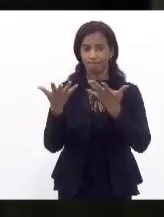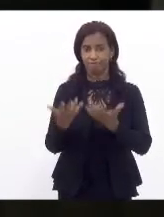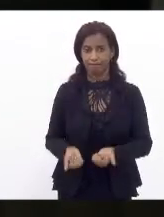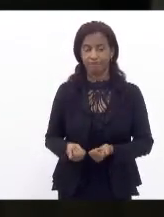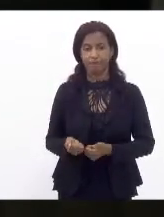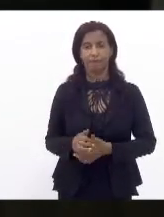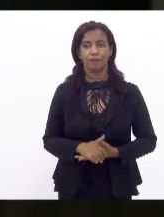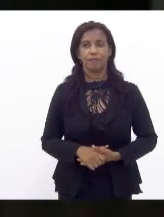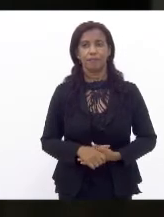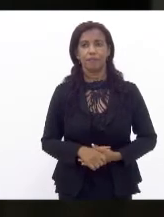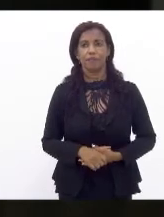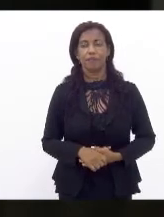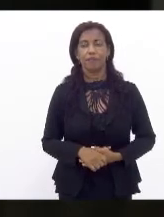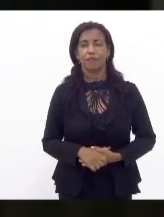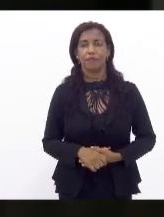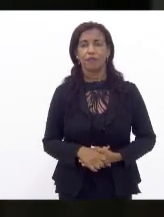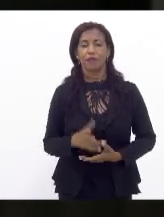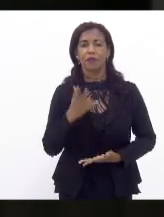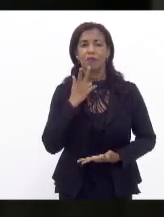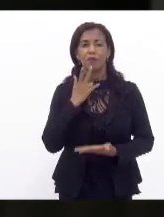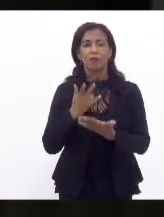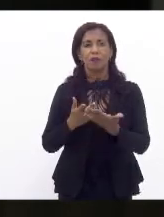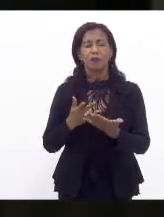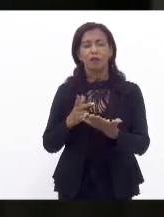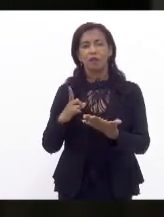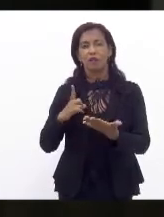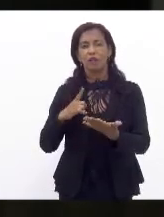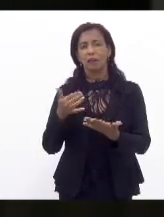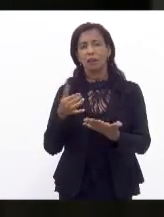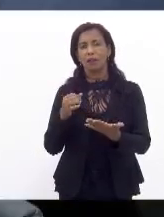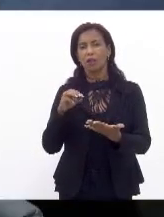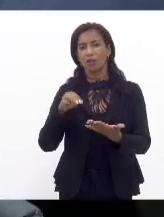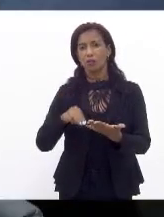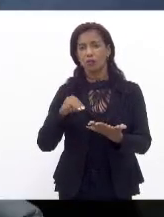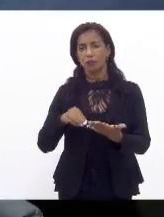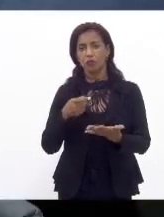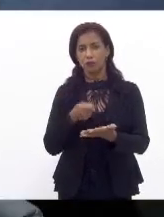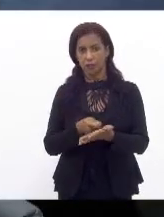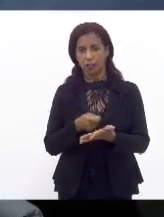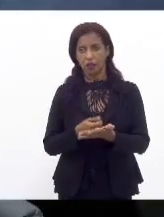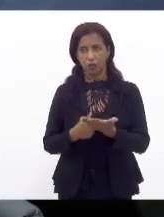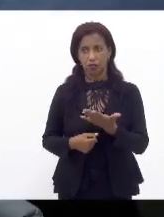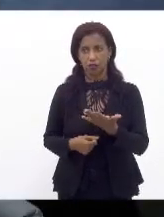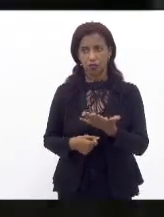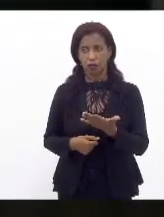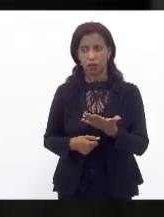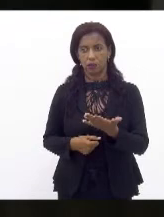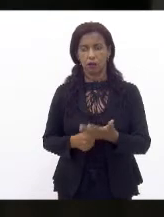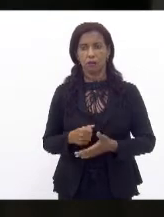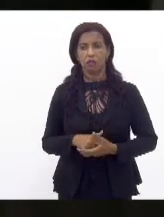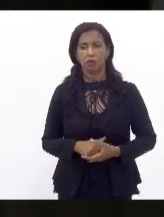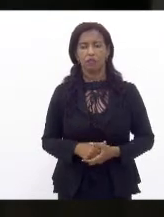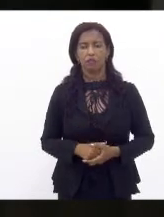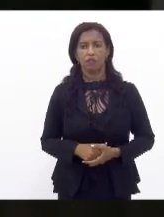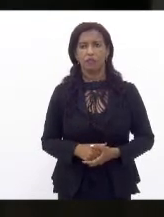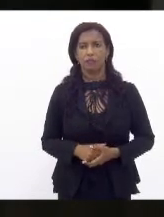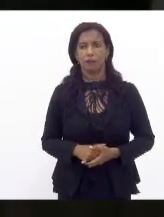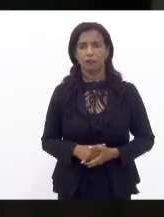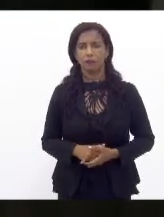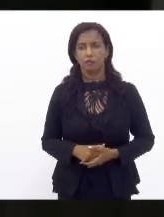esse tipo de coisa. Dizer para a deputada enfermeira Rejane, seu tempo de 10 minutos será garantido e mantido.